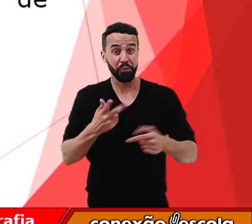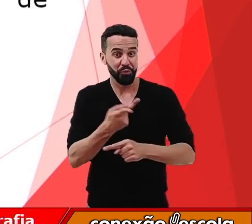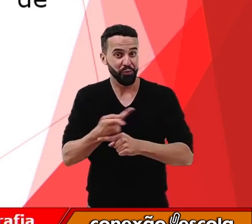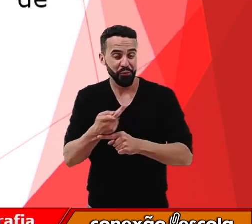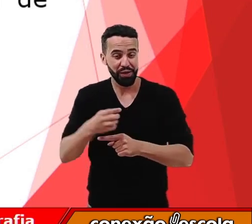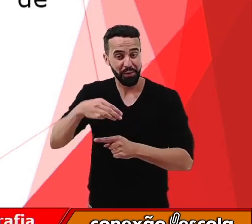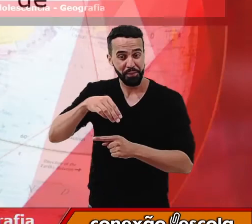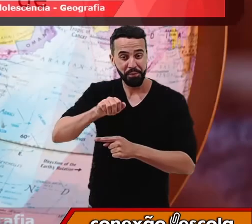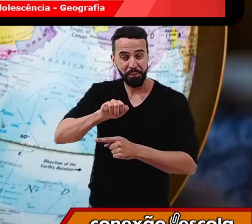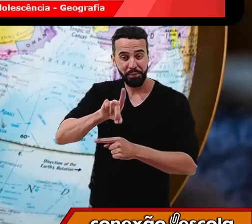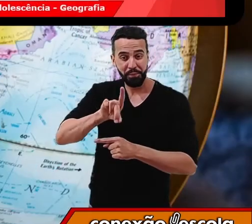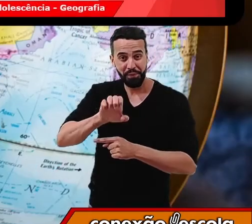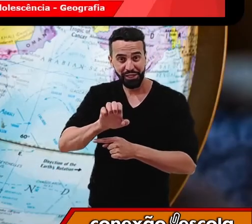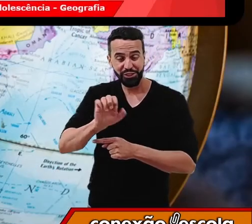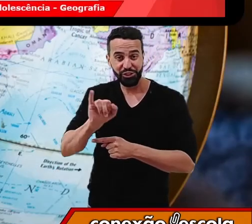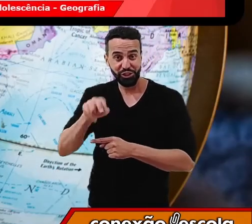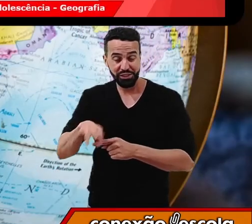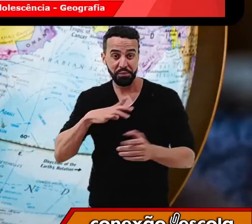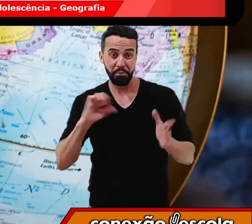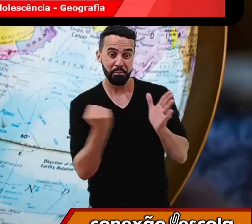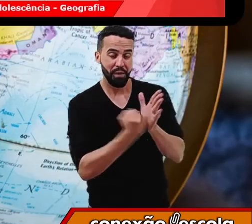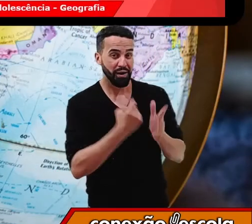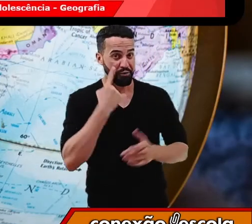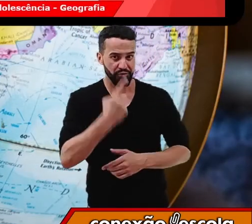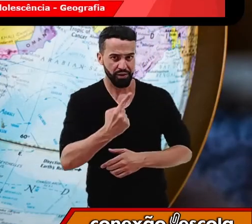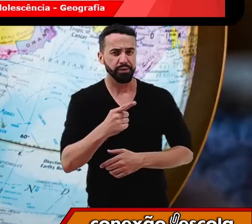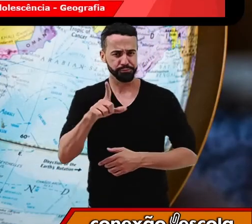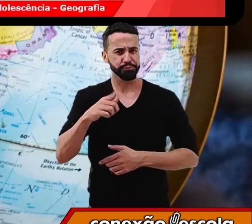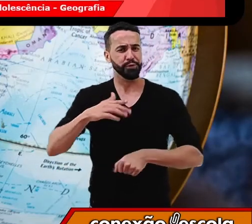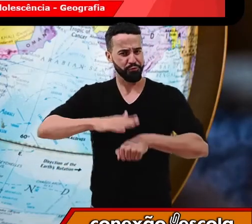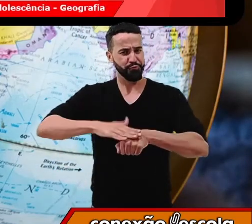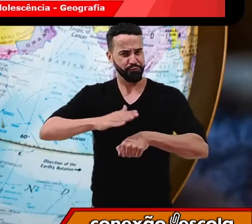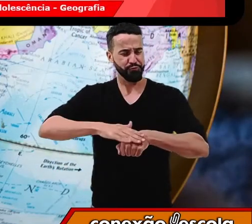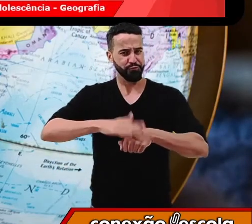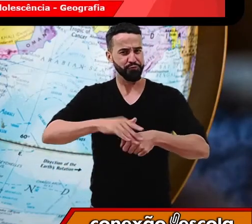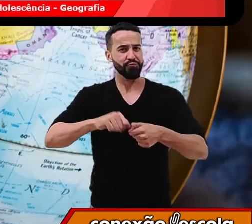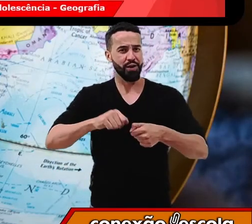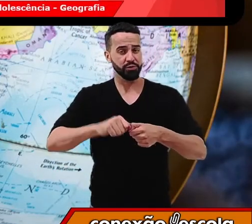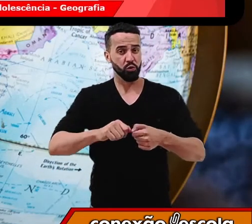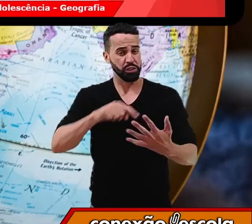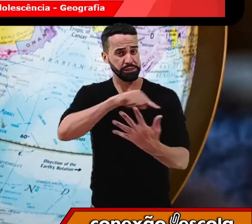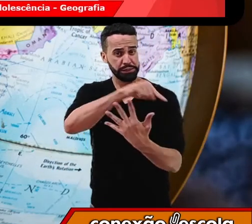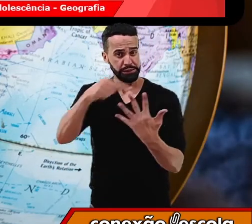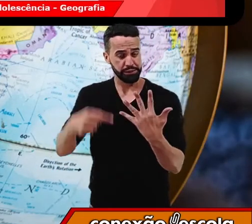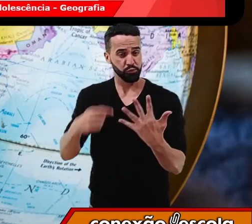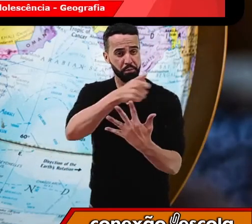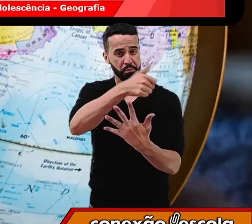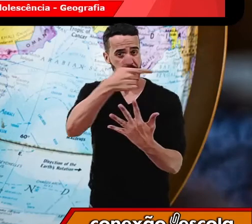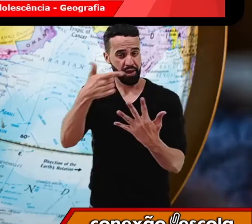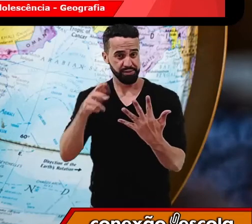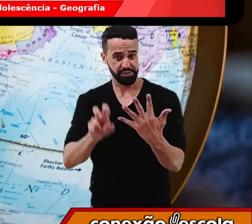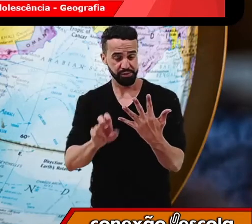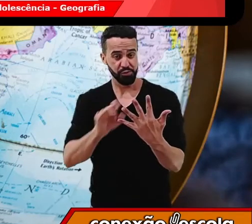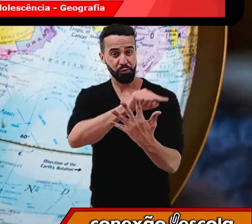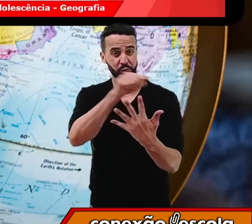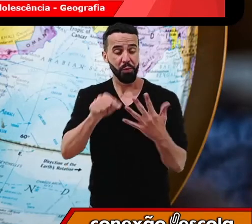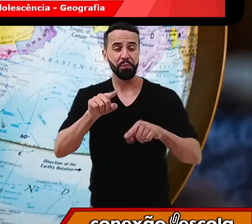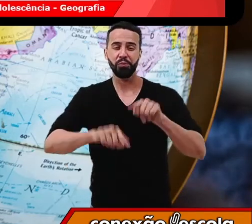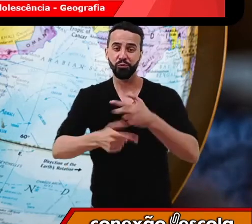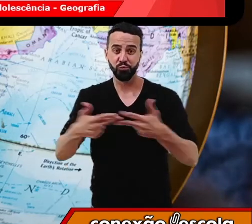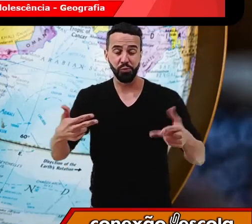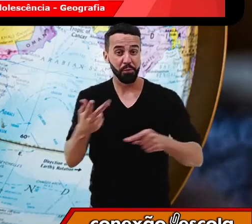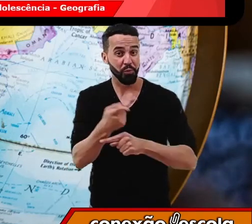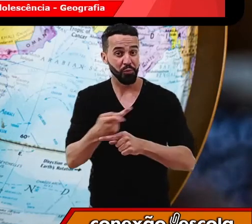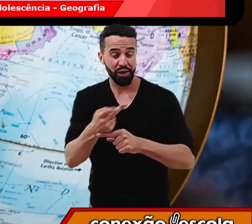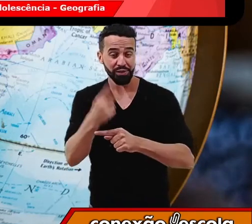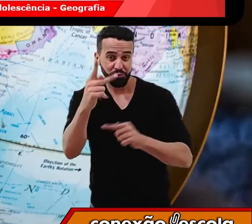foram produzidos. Legal, né? Mãos à obra, pelo menos 5 produtinhos. Vamos buscar aí na sua casa e descobrir